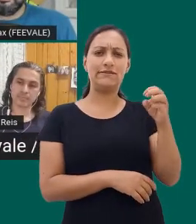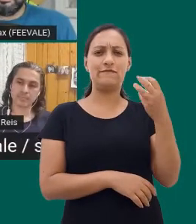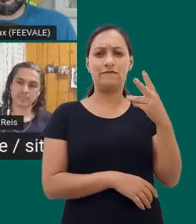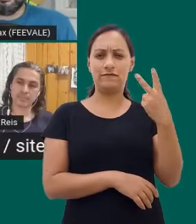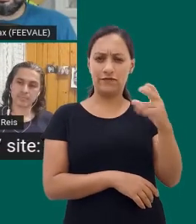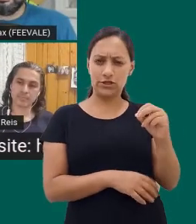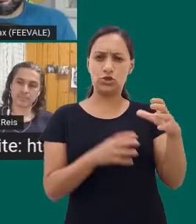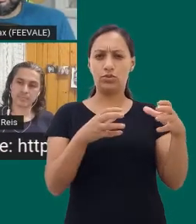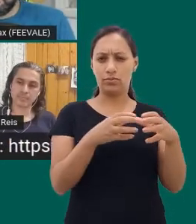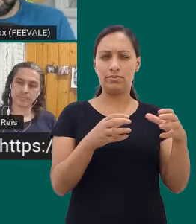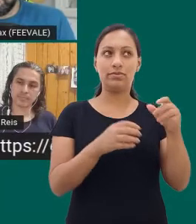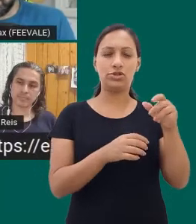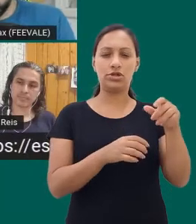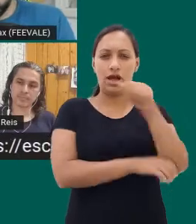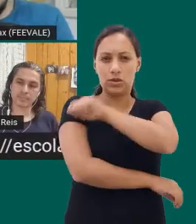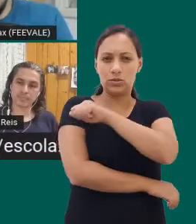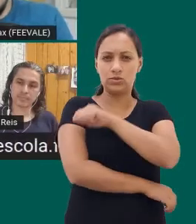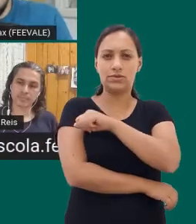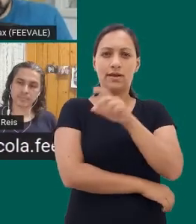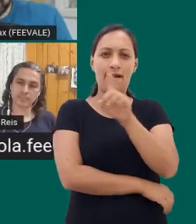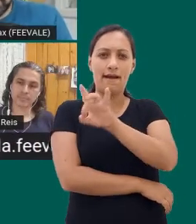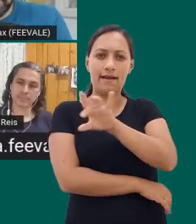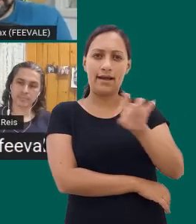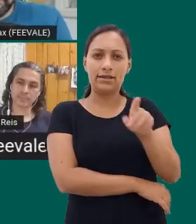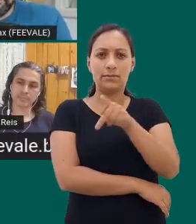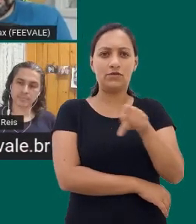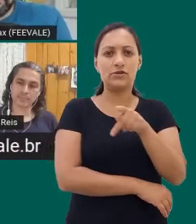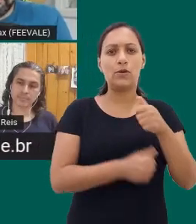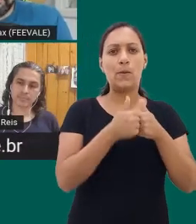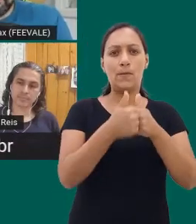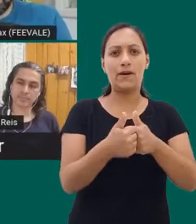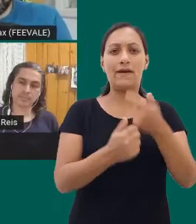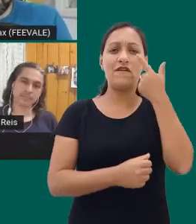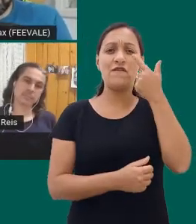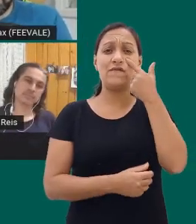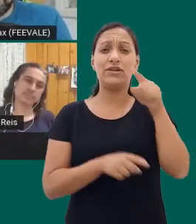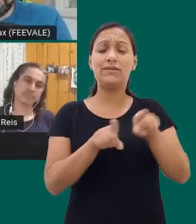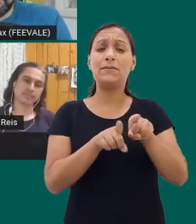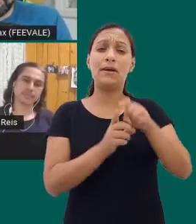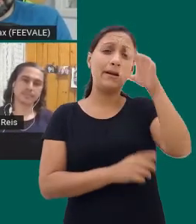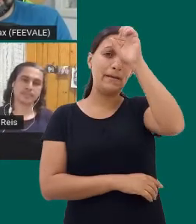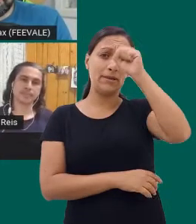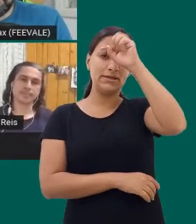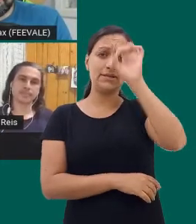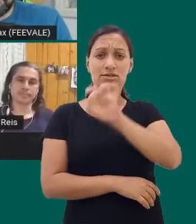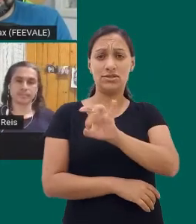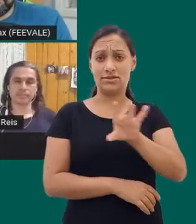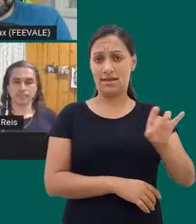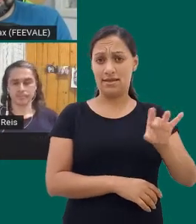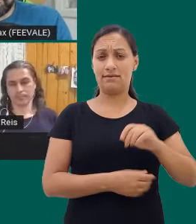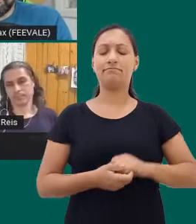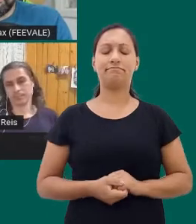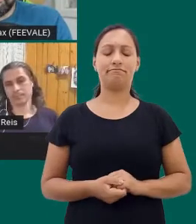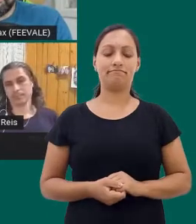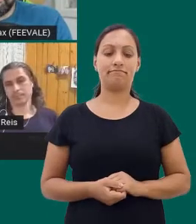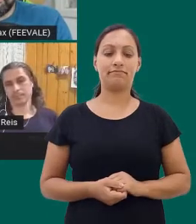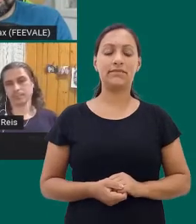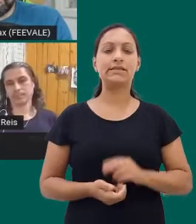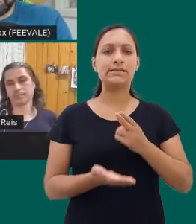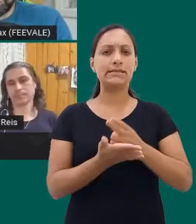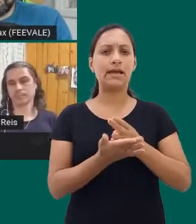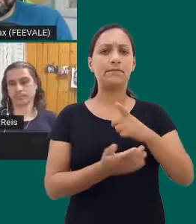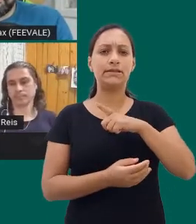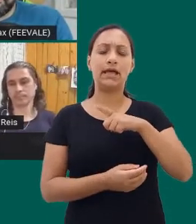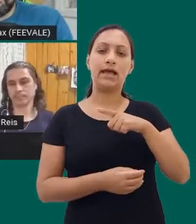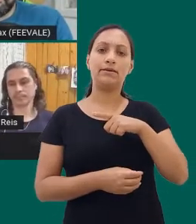cada professor acompanha, e a gente acompanha a aprendizagem desse estudante. Então, isso é bem importante. A gente tem sempre os momentos de mentoria